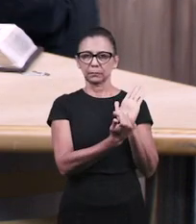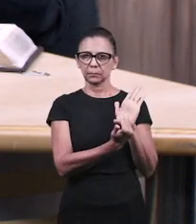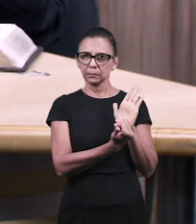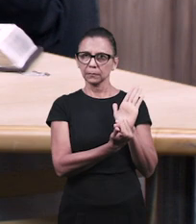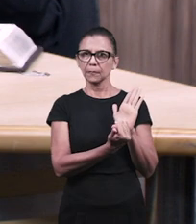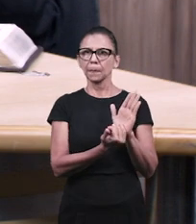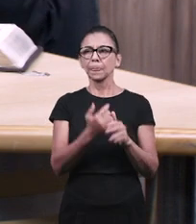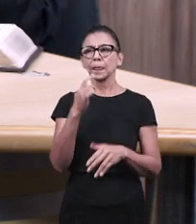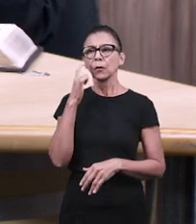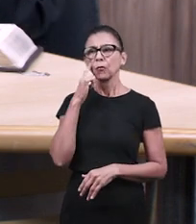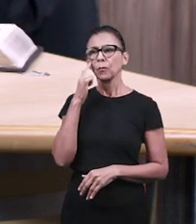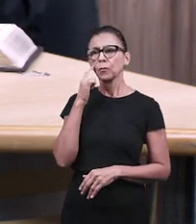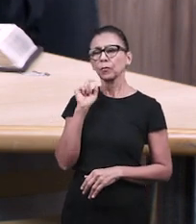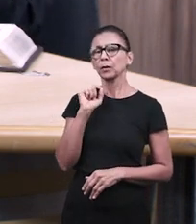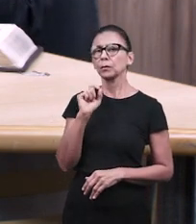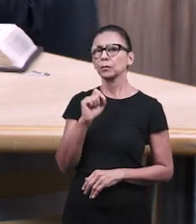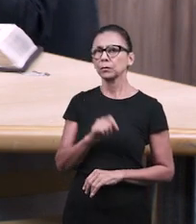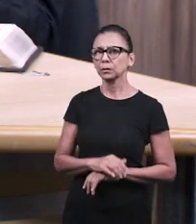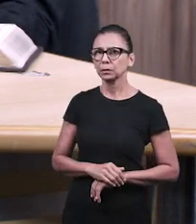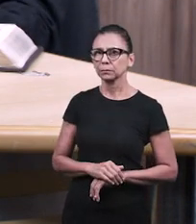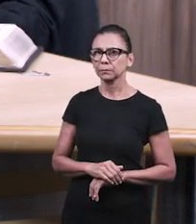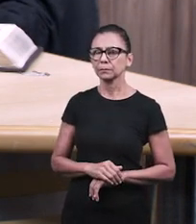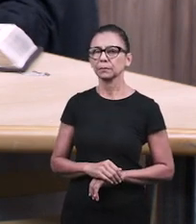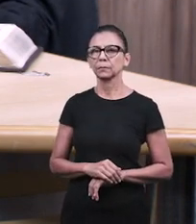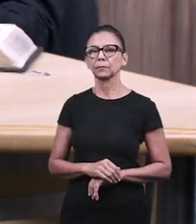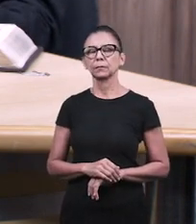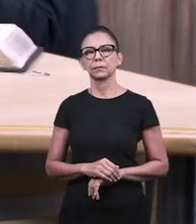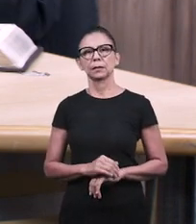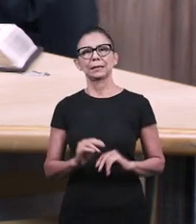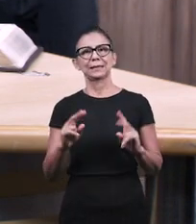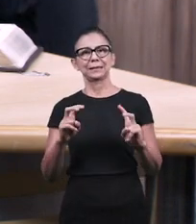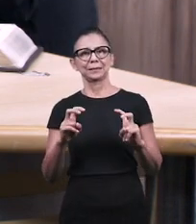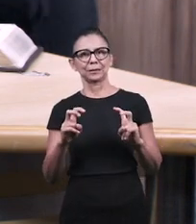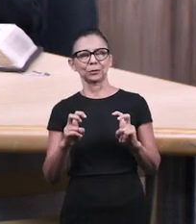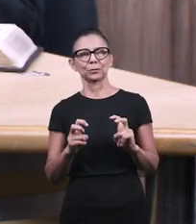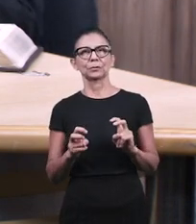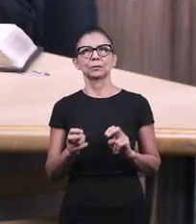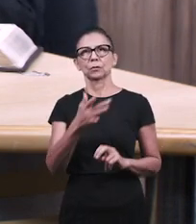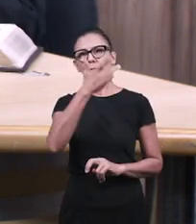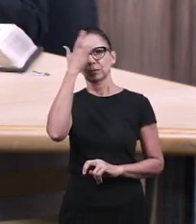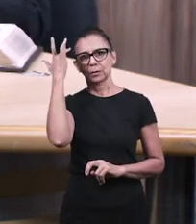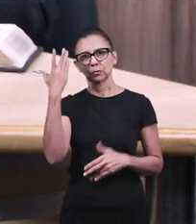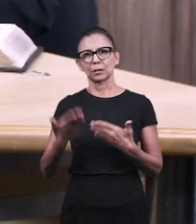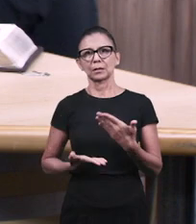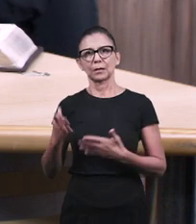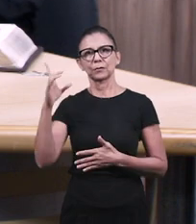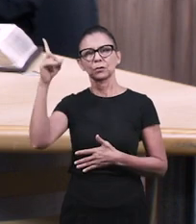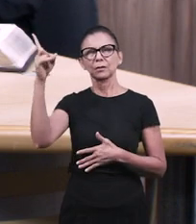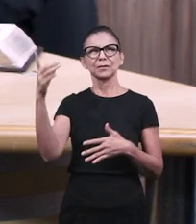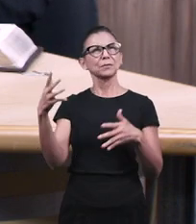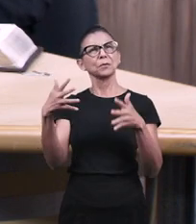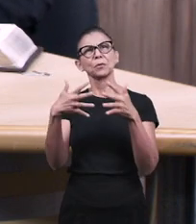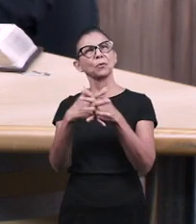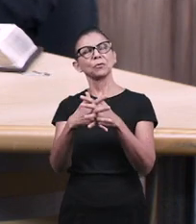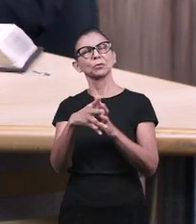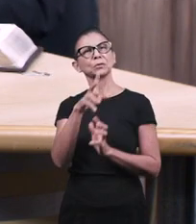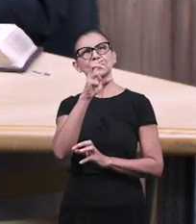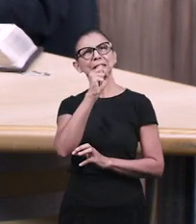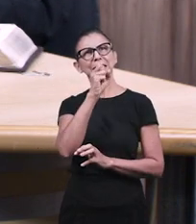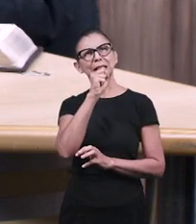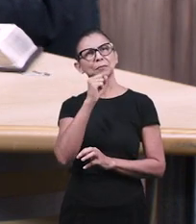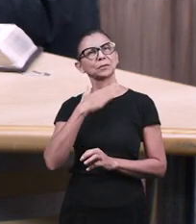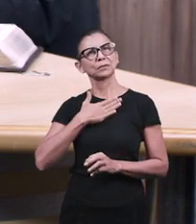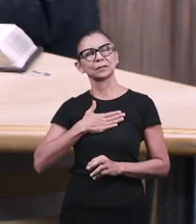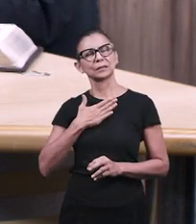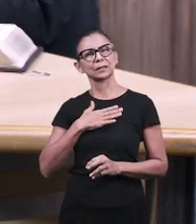porque é o que incomoda os servos de Deus, é o que deixa confuso os servos de Deus, né? Então, para fechar essa